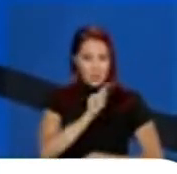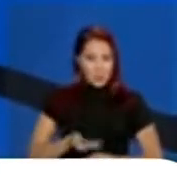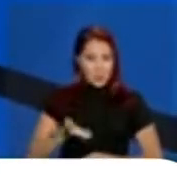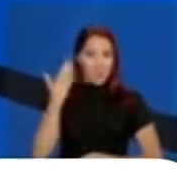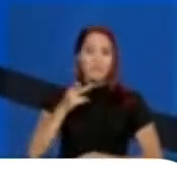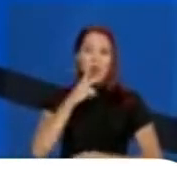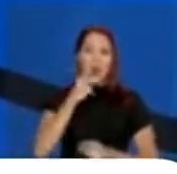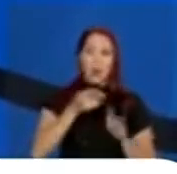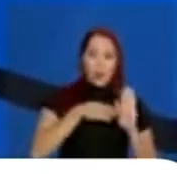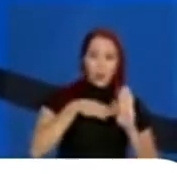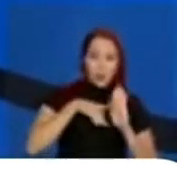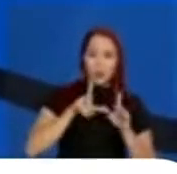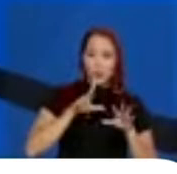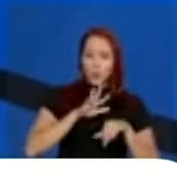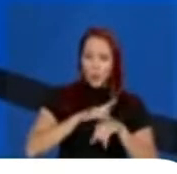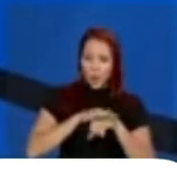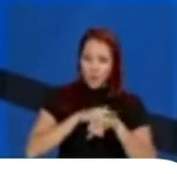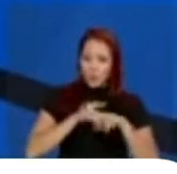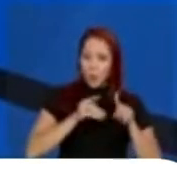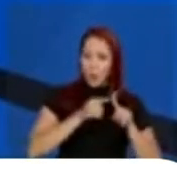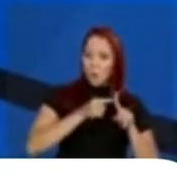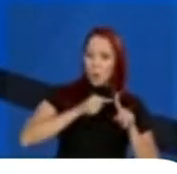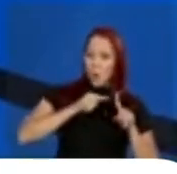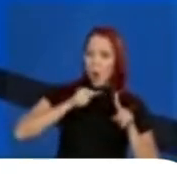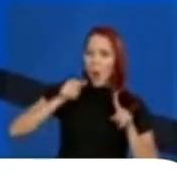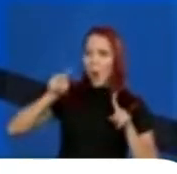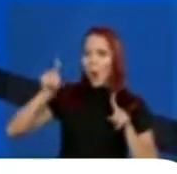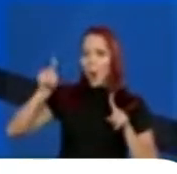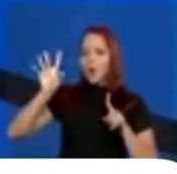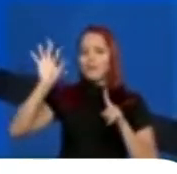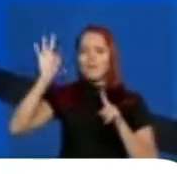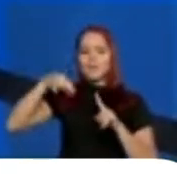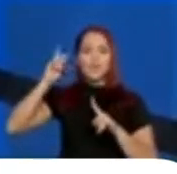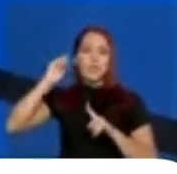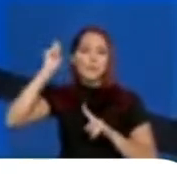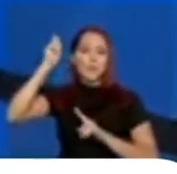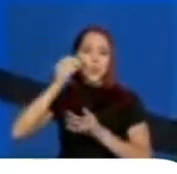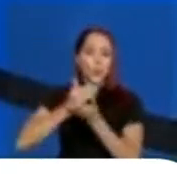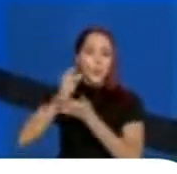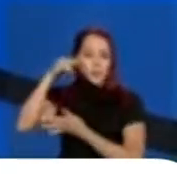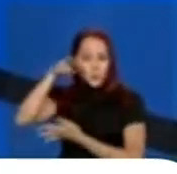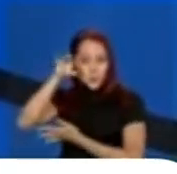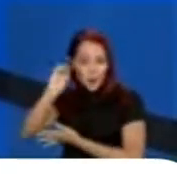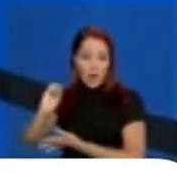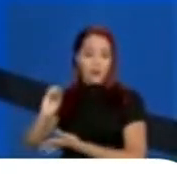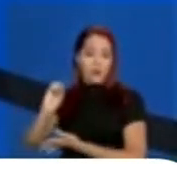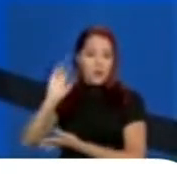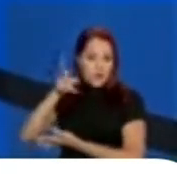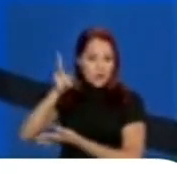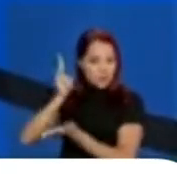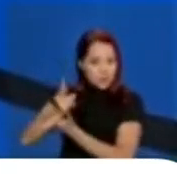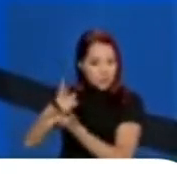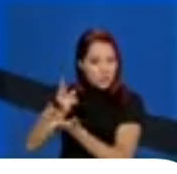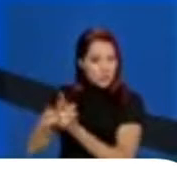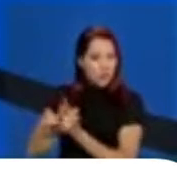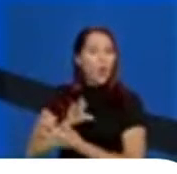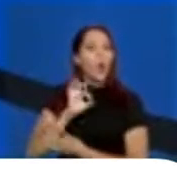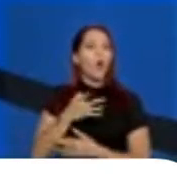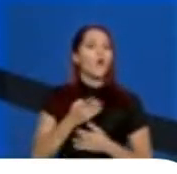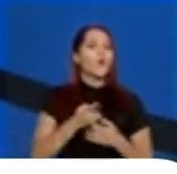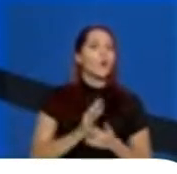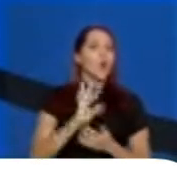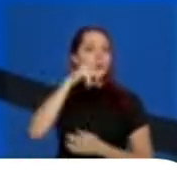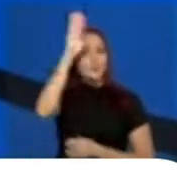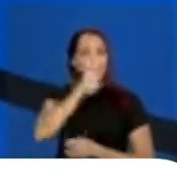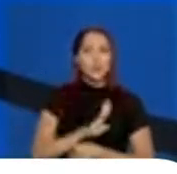da epidemia era esperado em algumas regiões para o fim de abril e início de maio. Essa previsão se mantém? Quando devemos ter o pico de casos